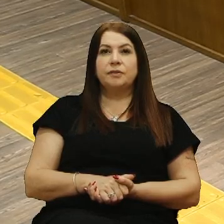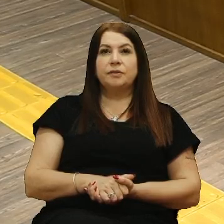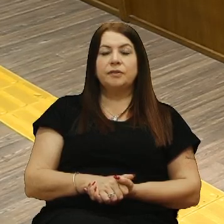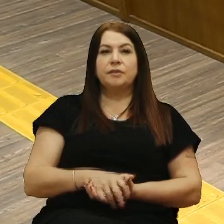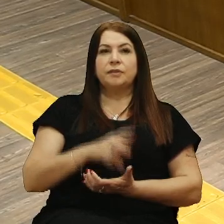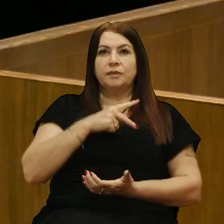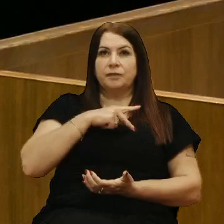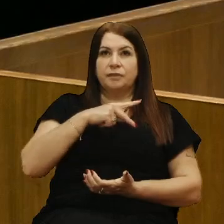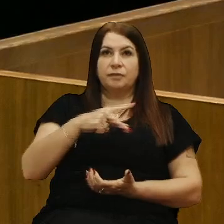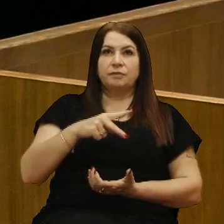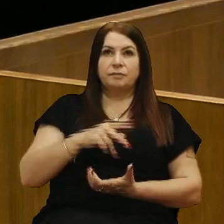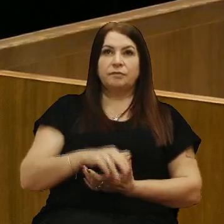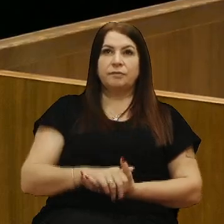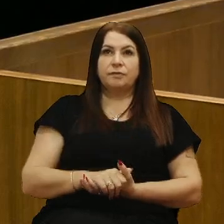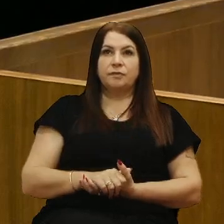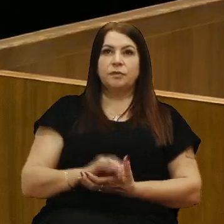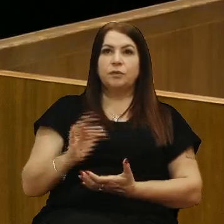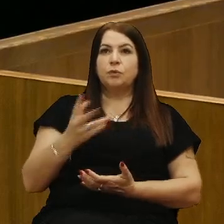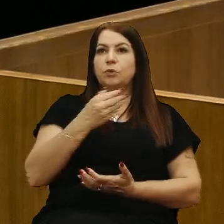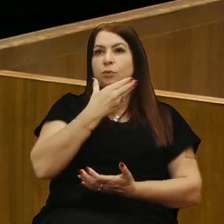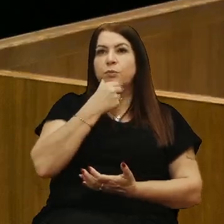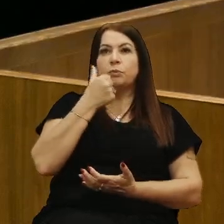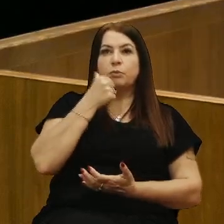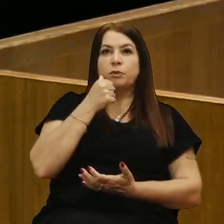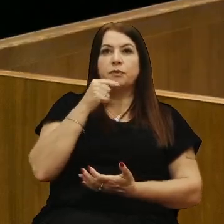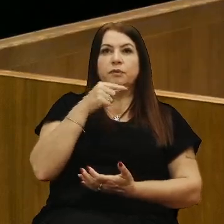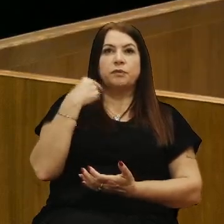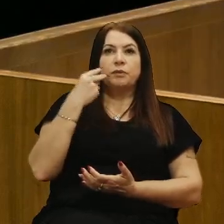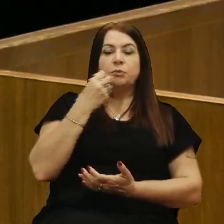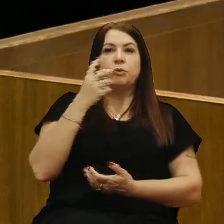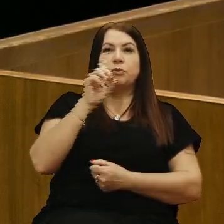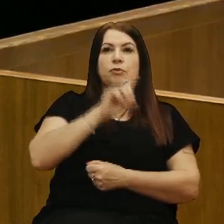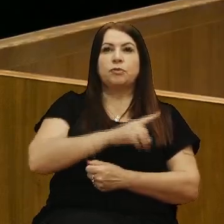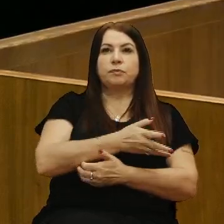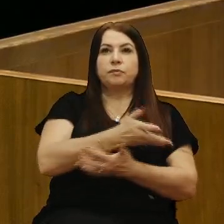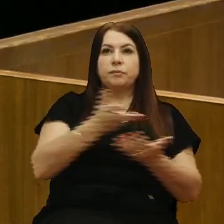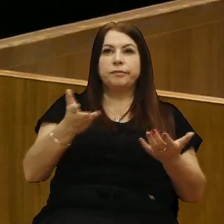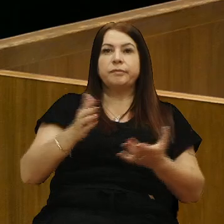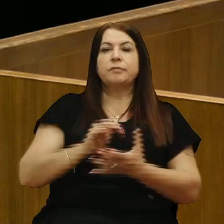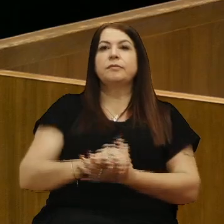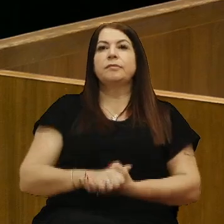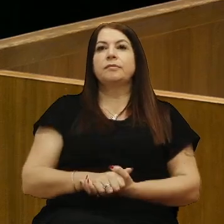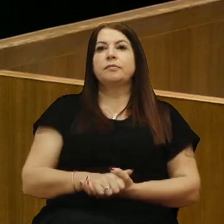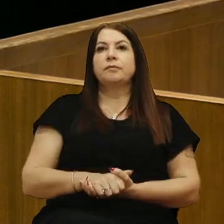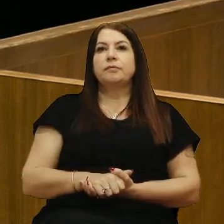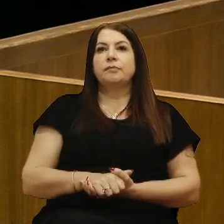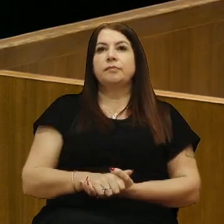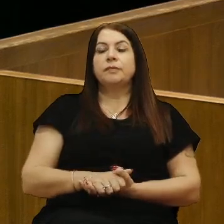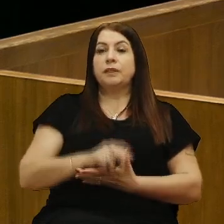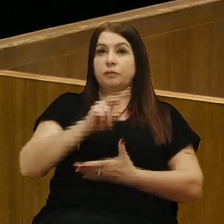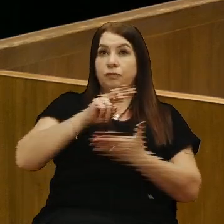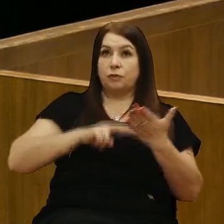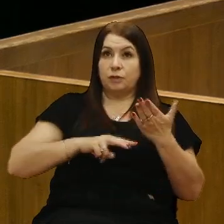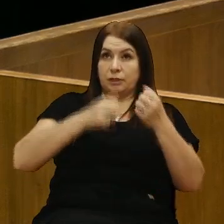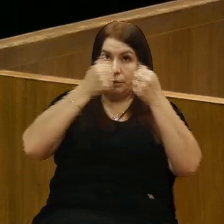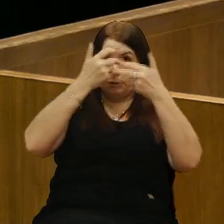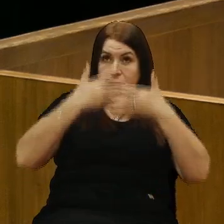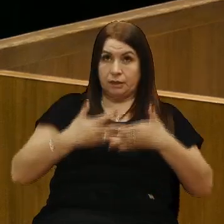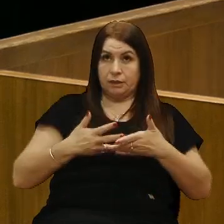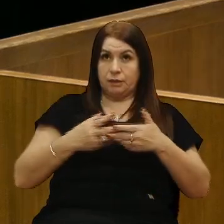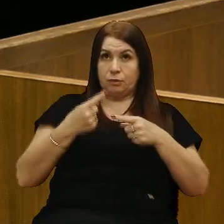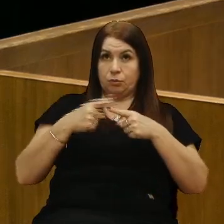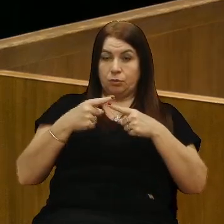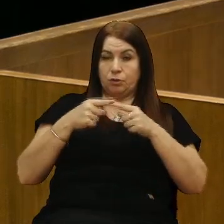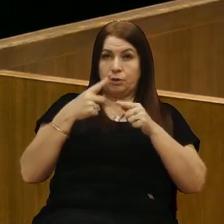Excelentíssimo senhor presidente, senhoras e senhores vereadores, bom dia a todos. Eu vou ler a exposição de motivos